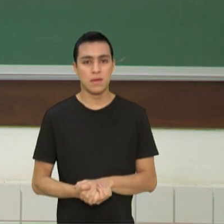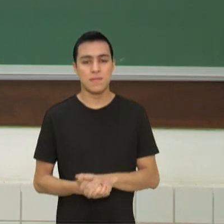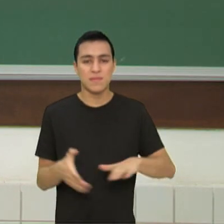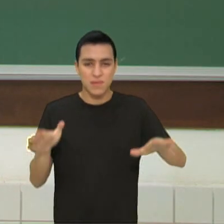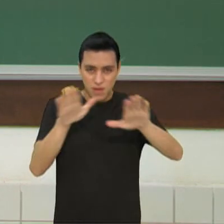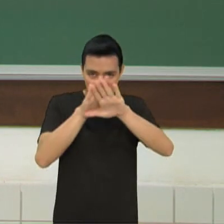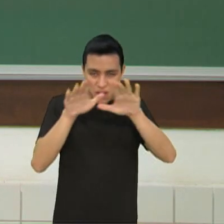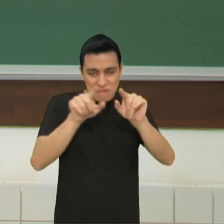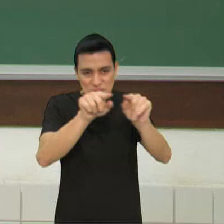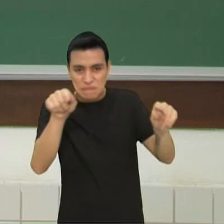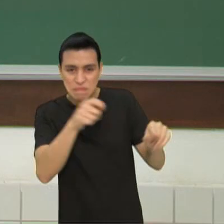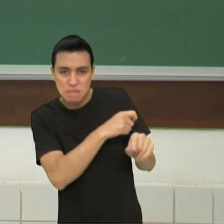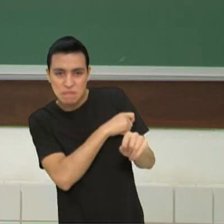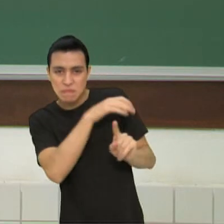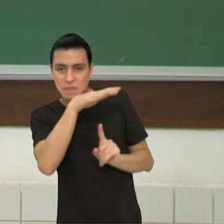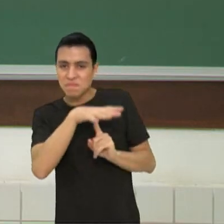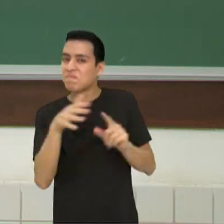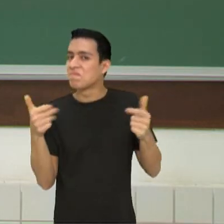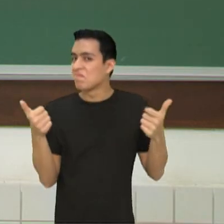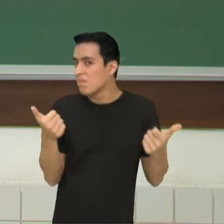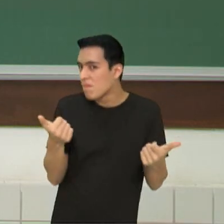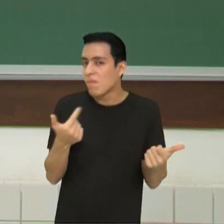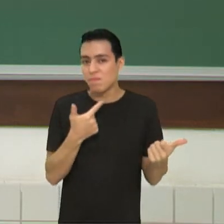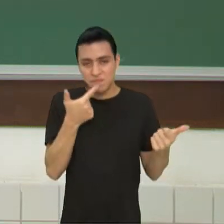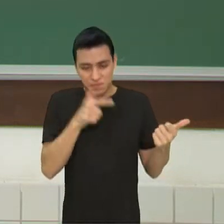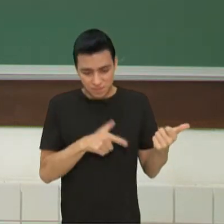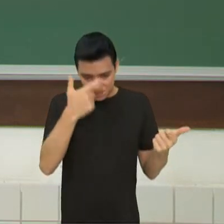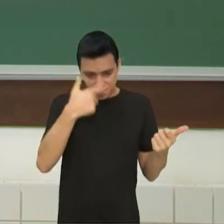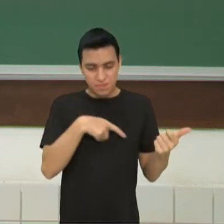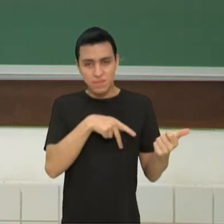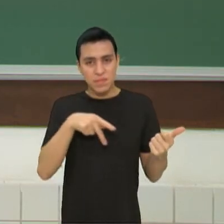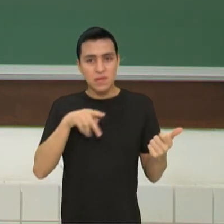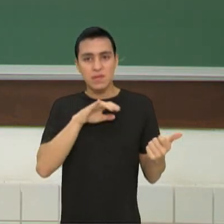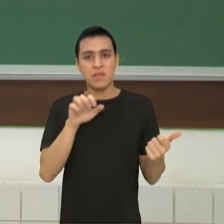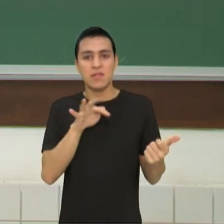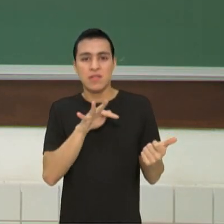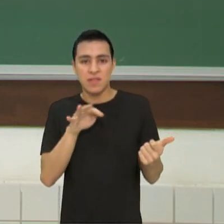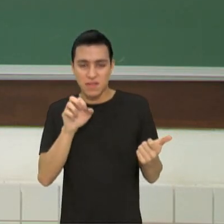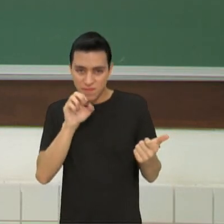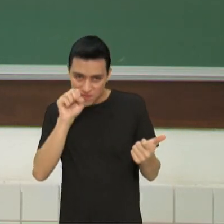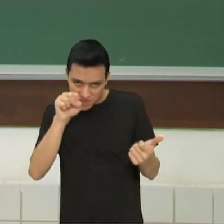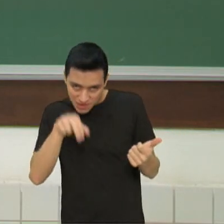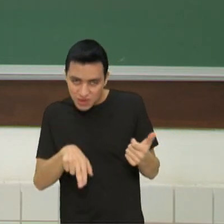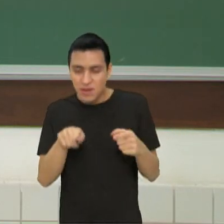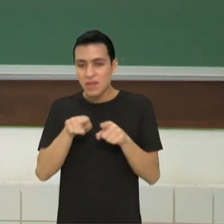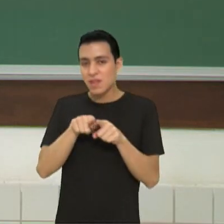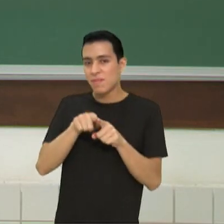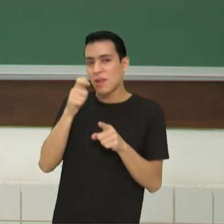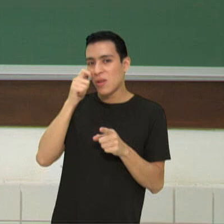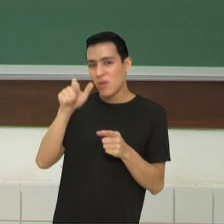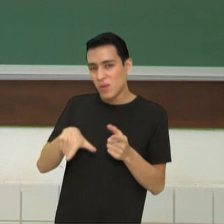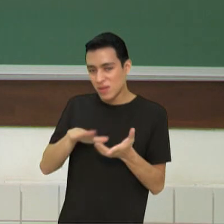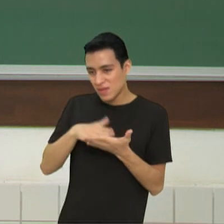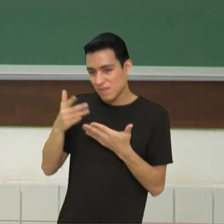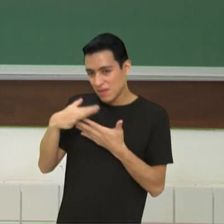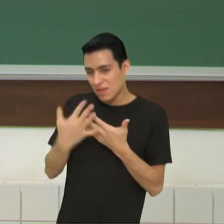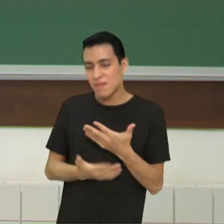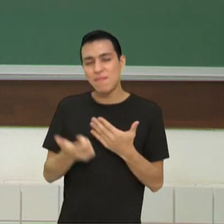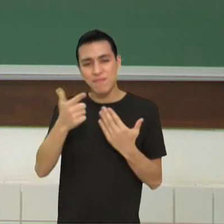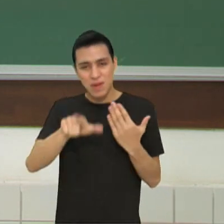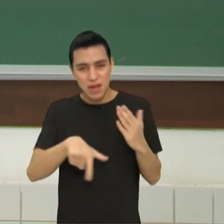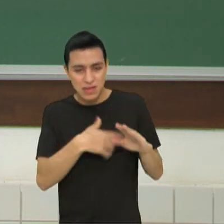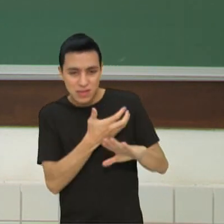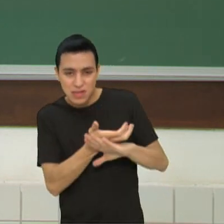Olá, alunos do Paraná, tudo bem com vocês? Mais uma vez o professor Jefferson, o Lucas fazendo a interpretação para Libras, outra aula de